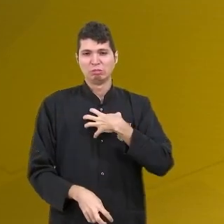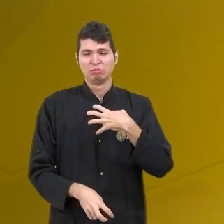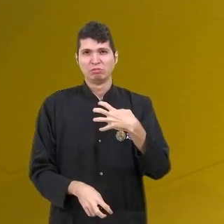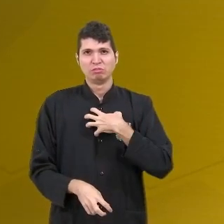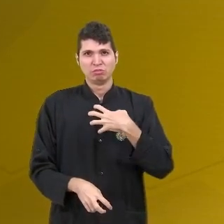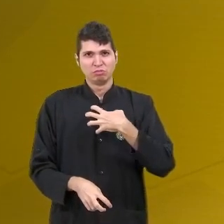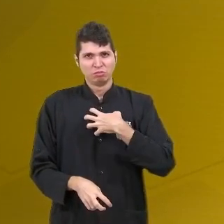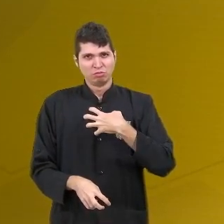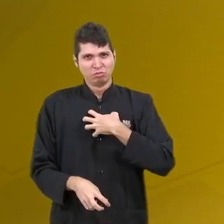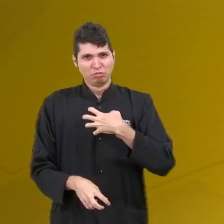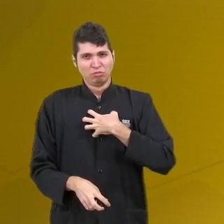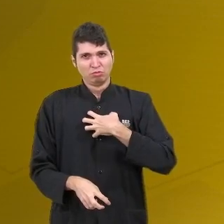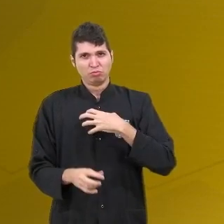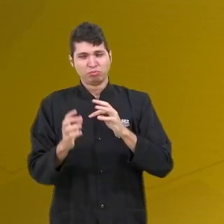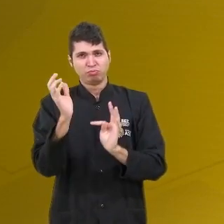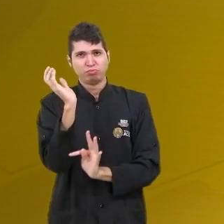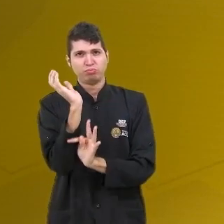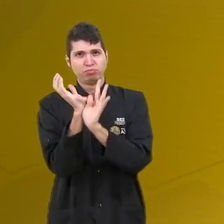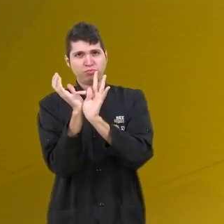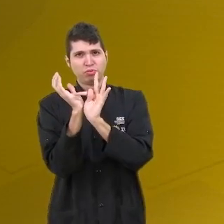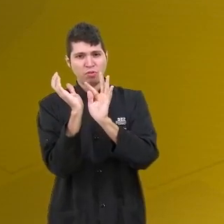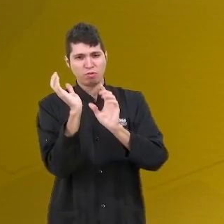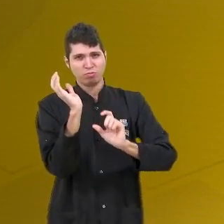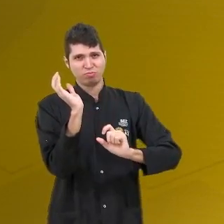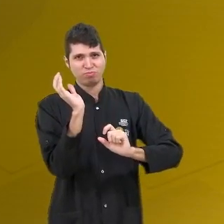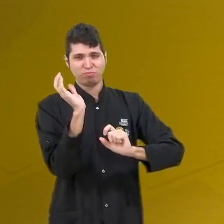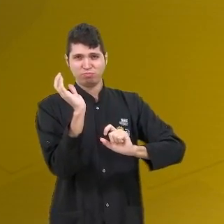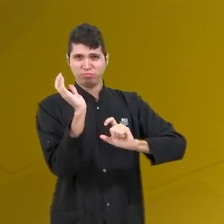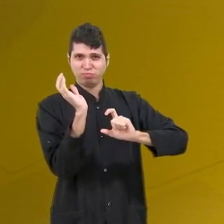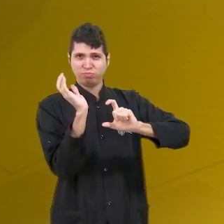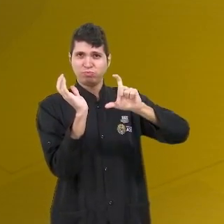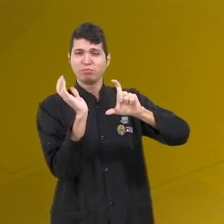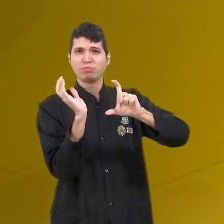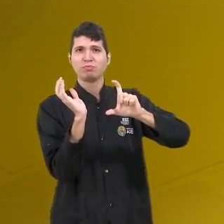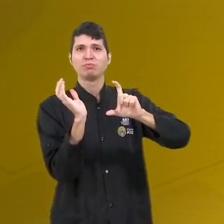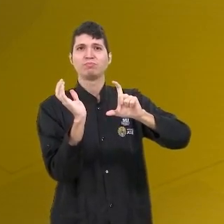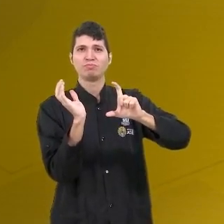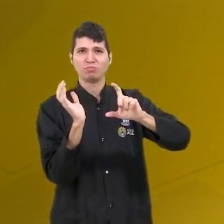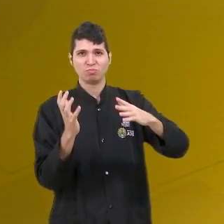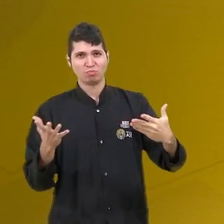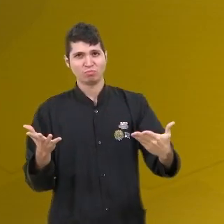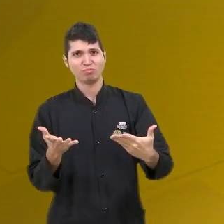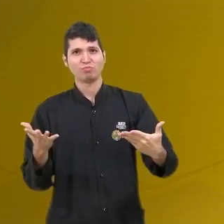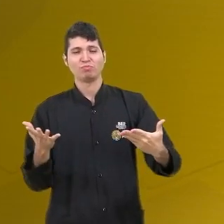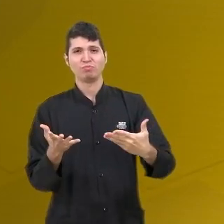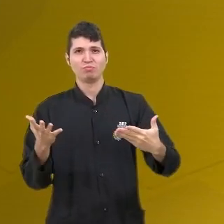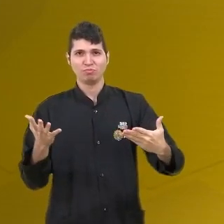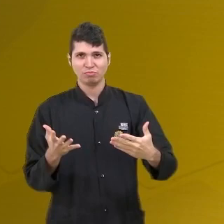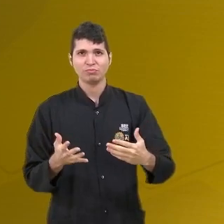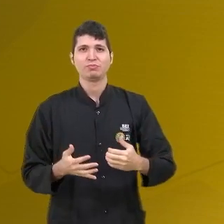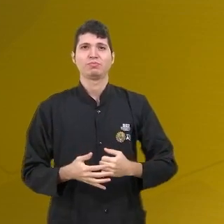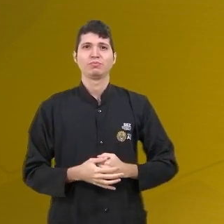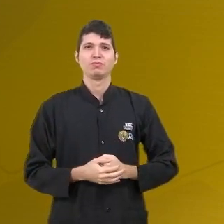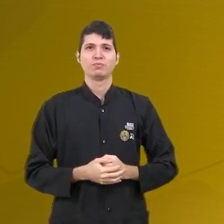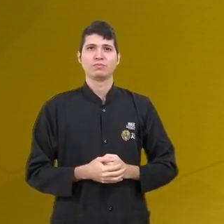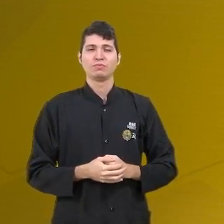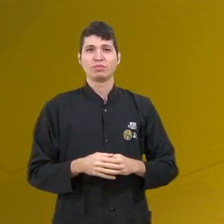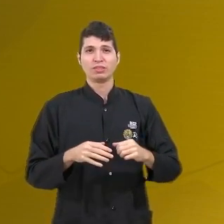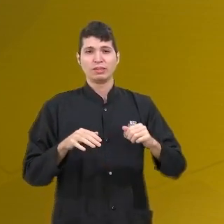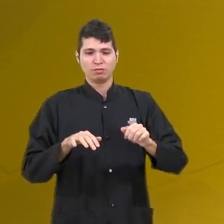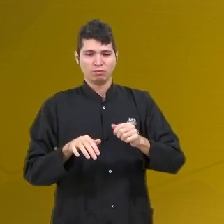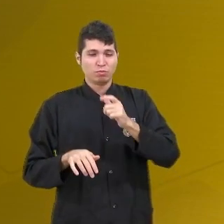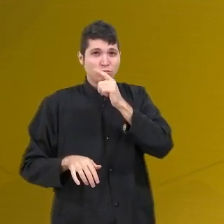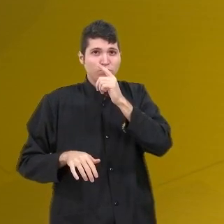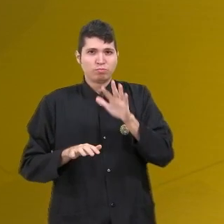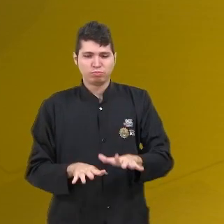que isso tudo está ocasionando, ok? As temperaturas altas, as alagações